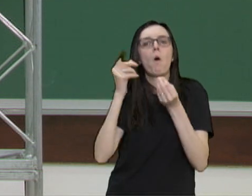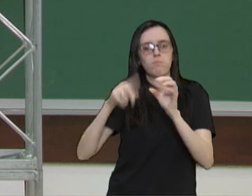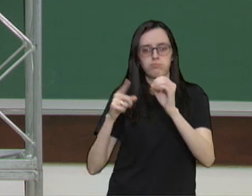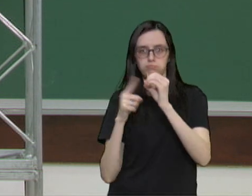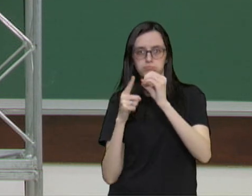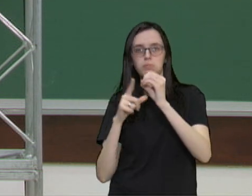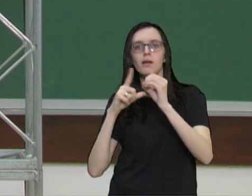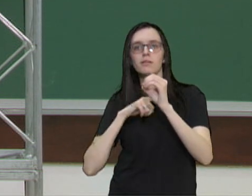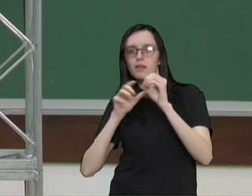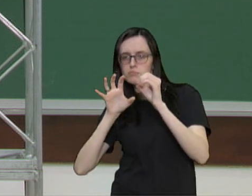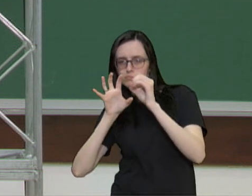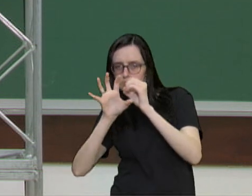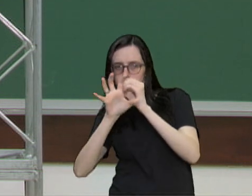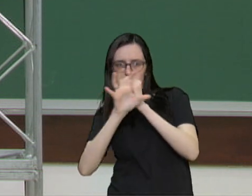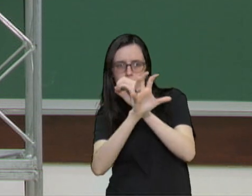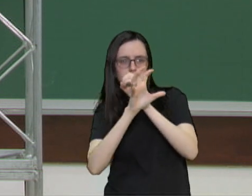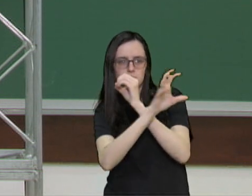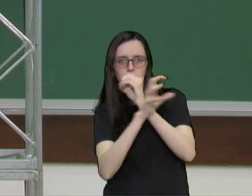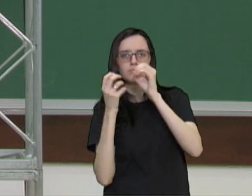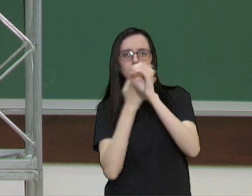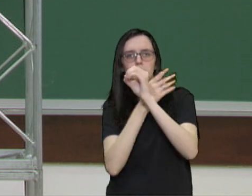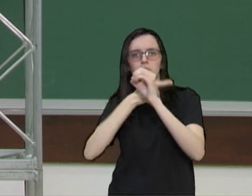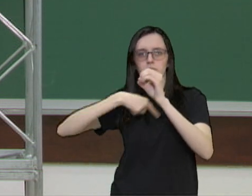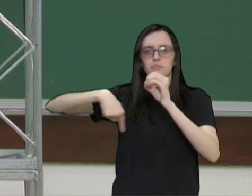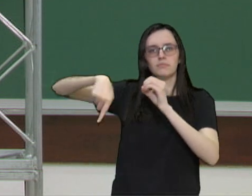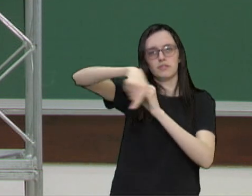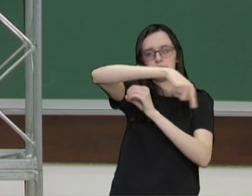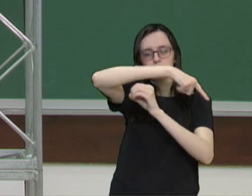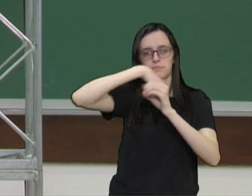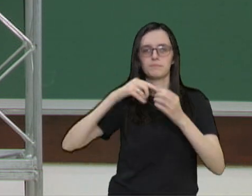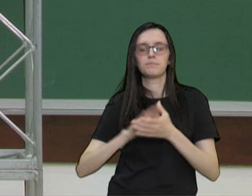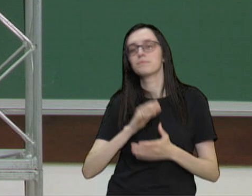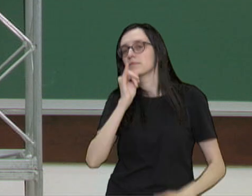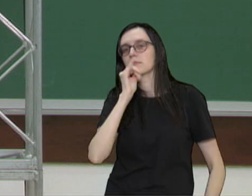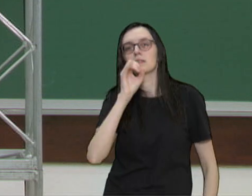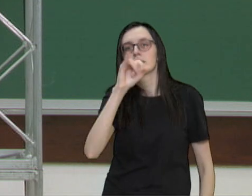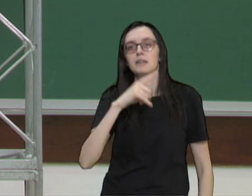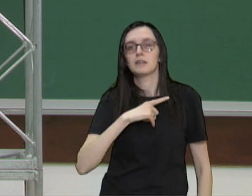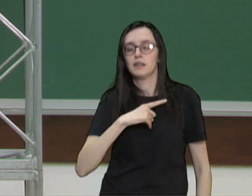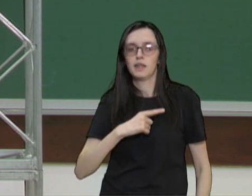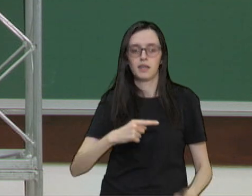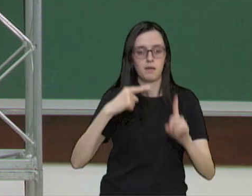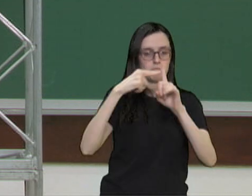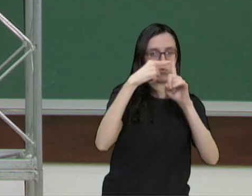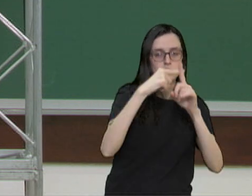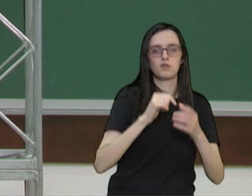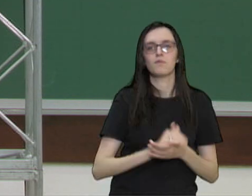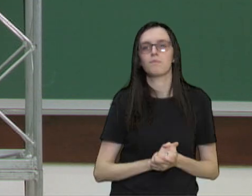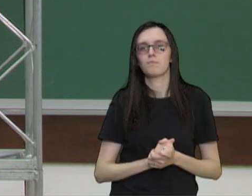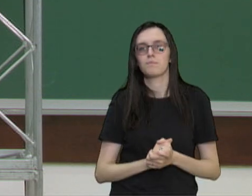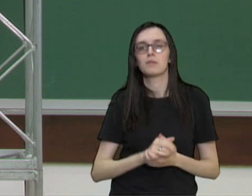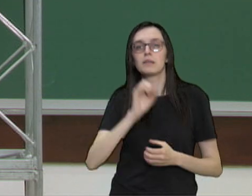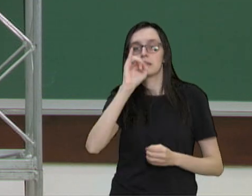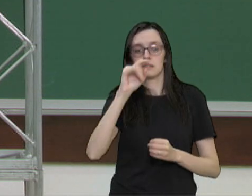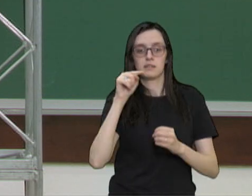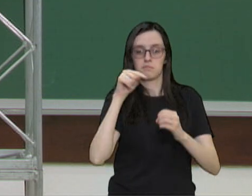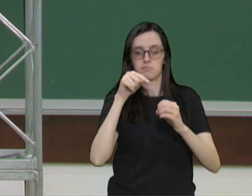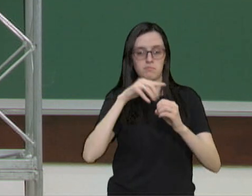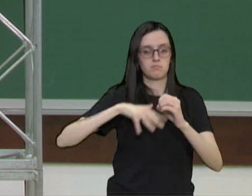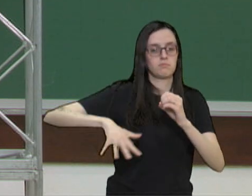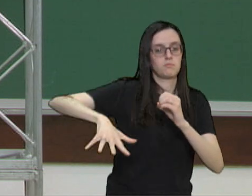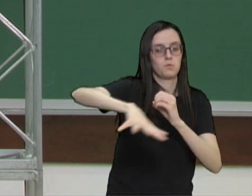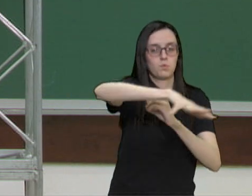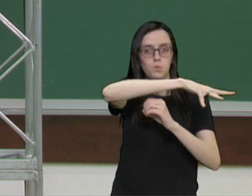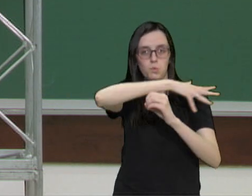vai interferir eletricamente aos seus arredores, né? Então, por exemplo, você tem uma carga positiva, se nesse campo